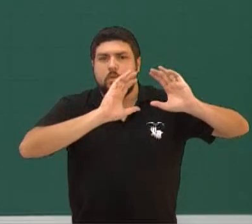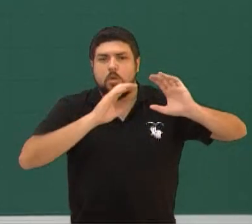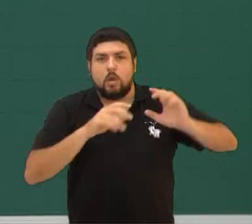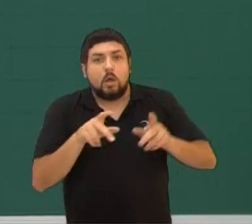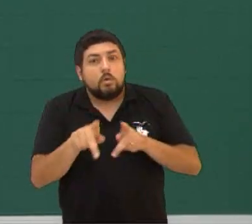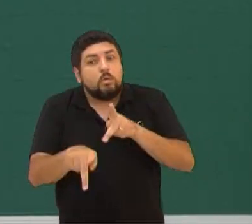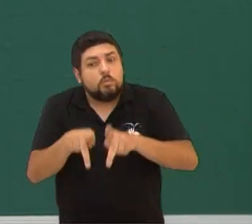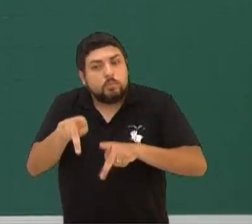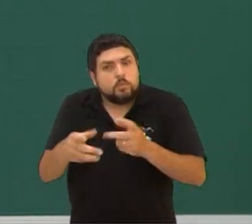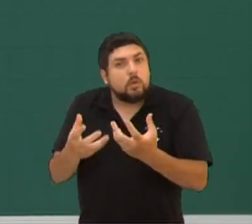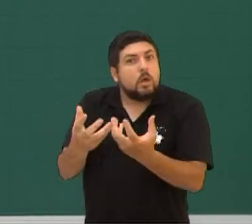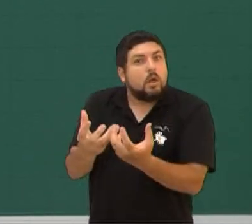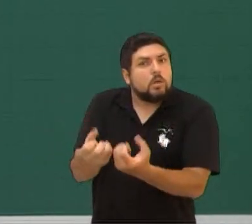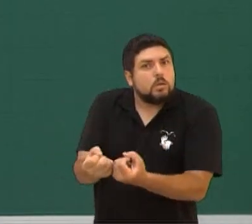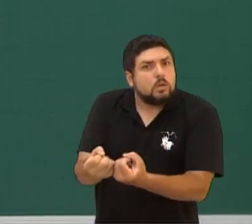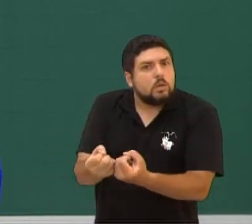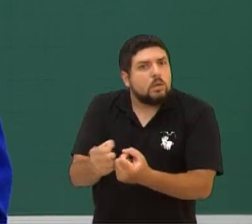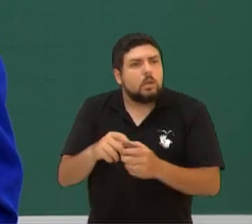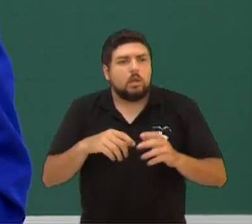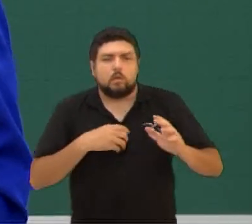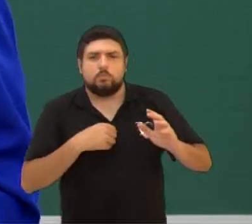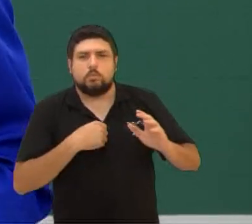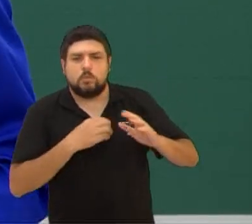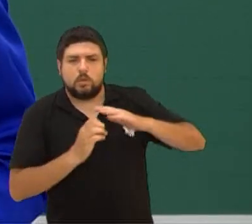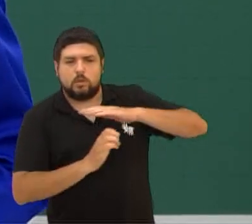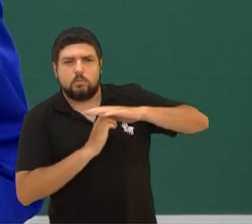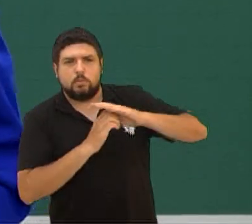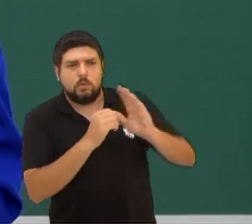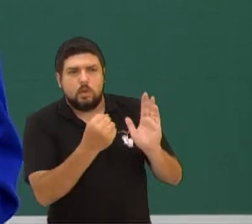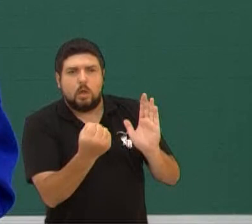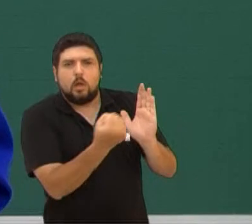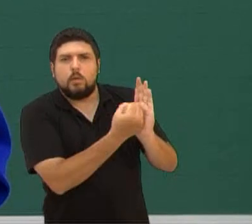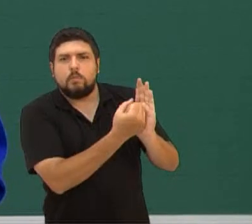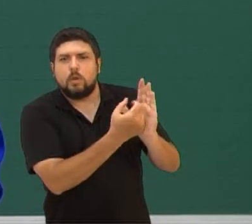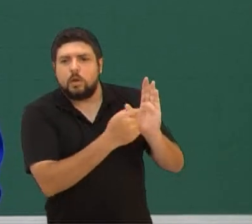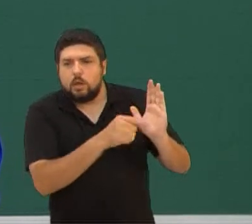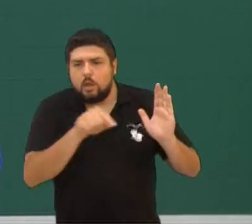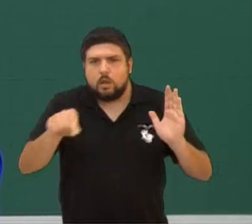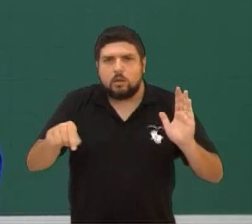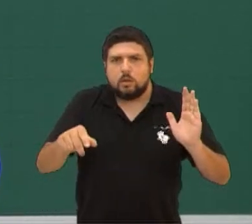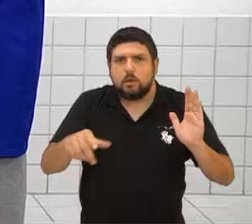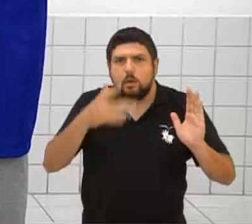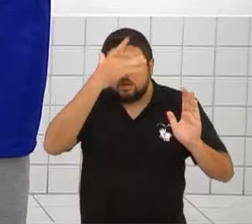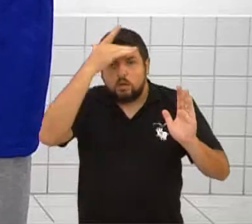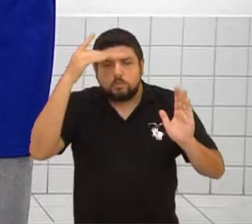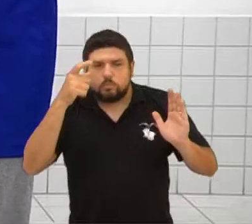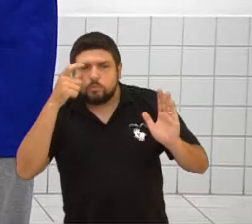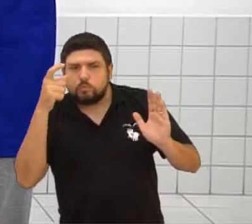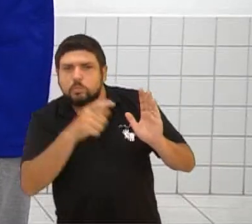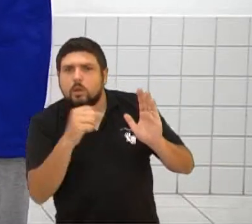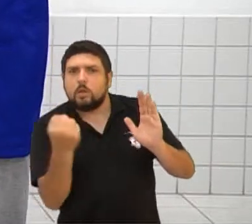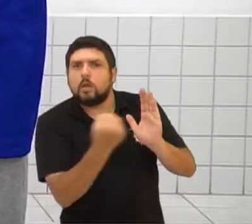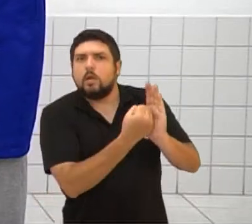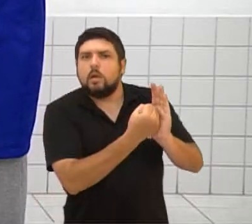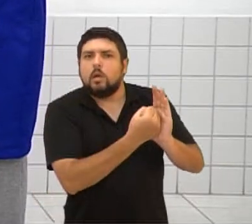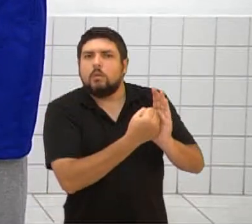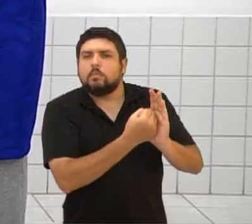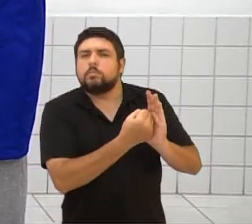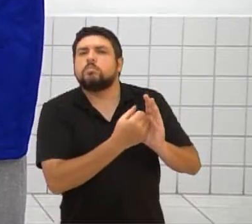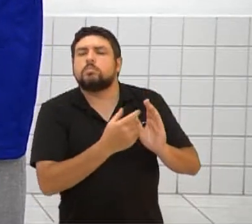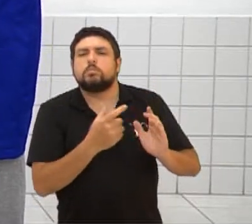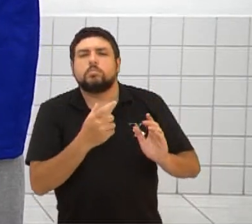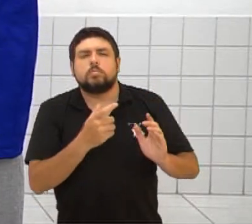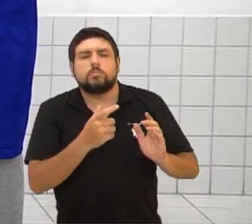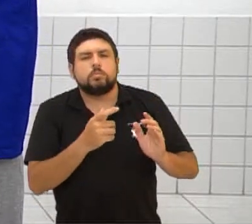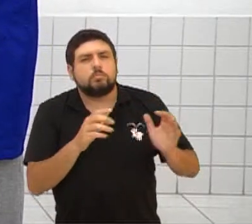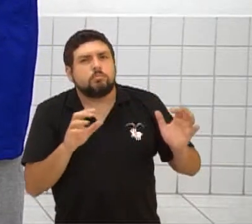esse esporte, eles vão aceitar aquela marca, aquela empresa também que está ali investindo o seu nome na modalidade. Esse é um dos fenômenos